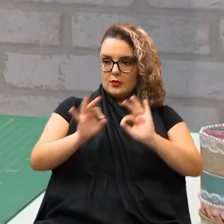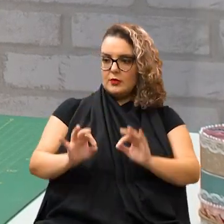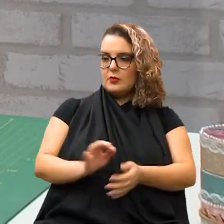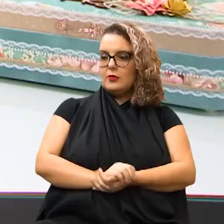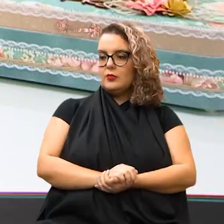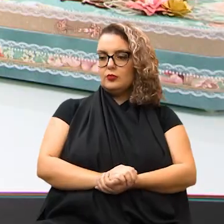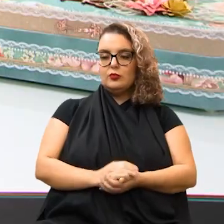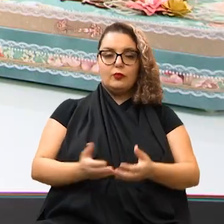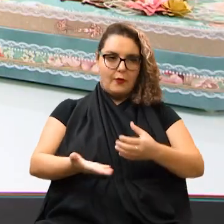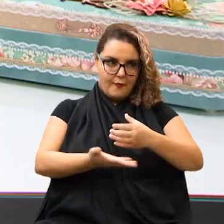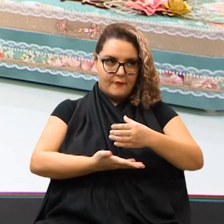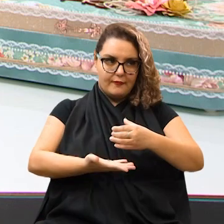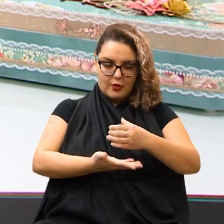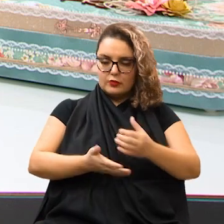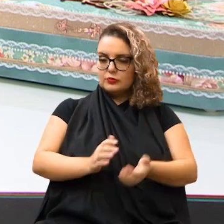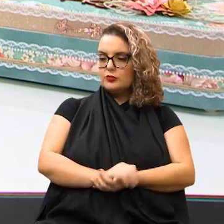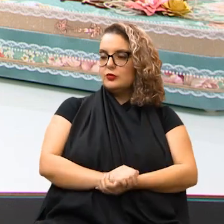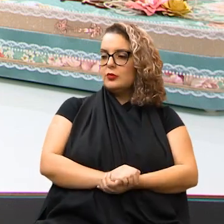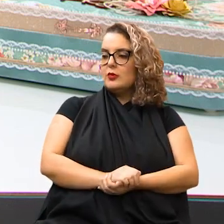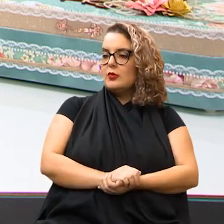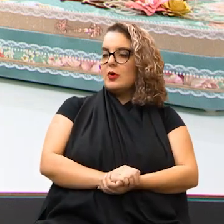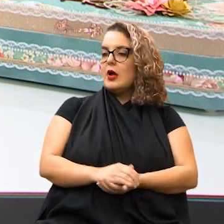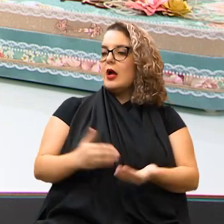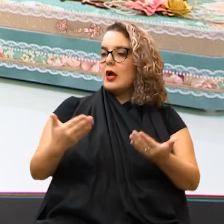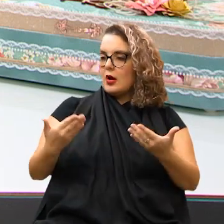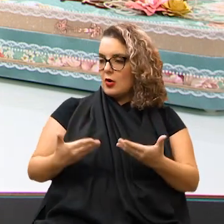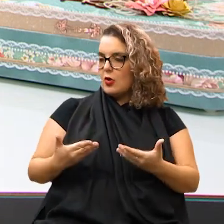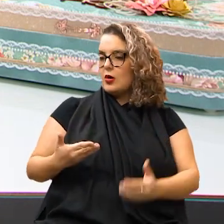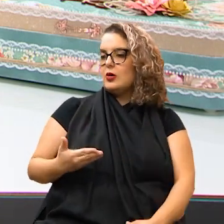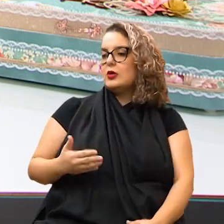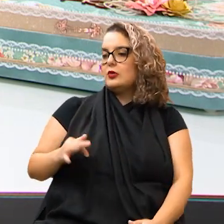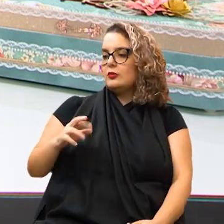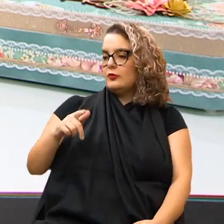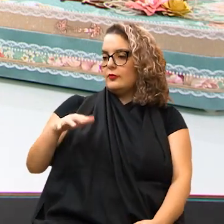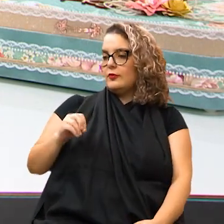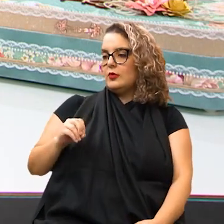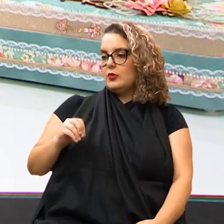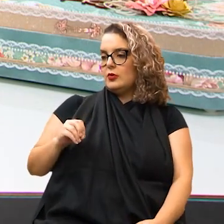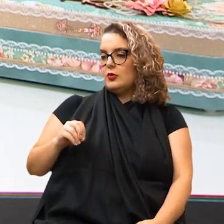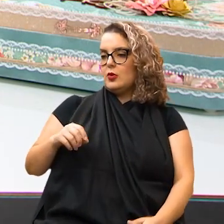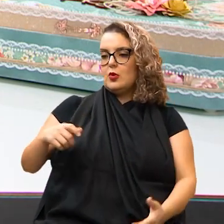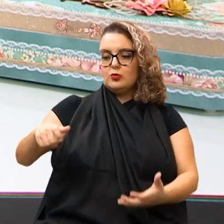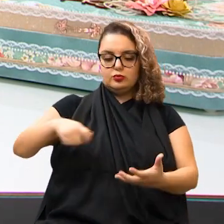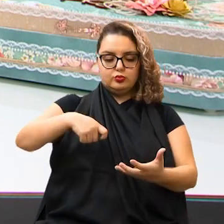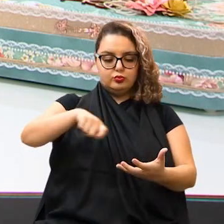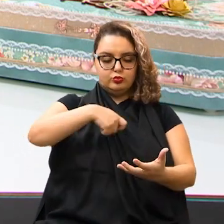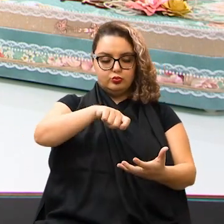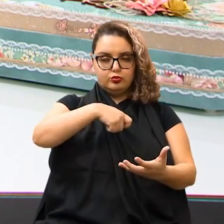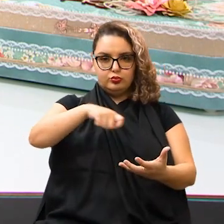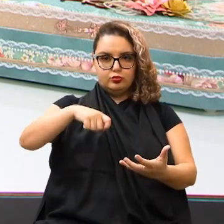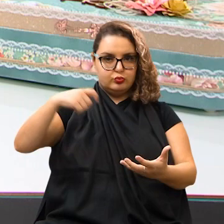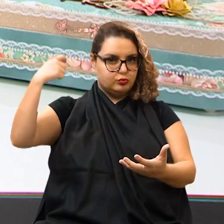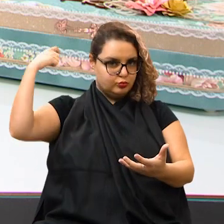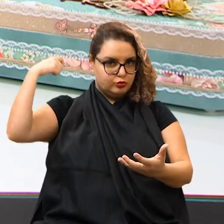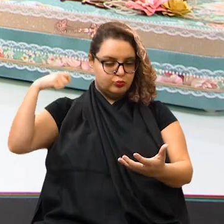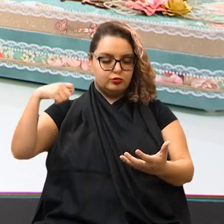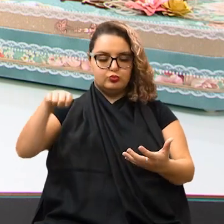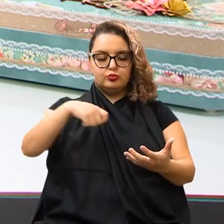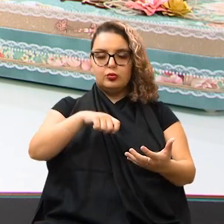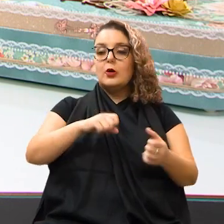bem acabadinha. Aí quando você fizer agora essa parte do fundo, você vai vir com o secador. Sim.